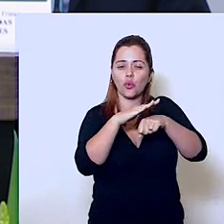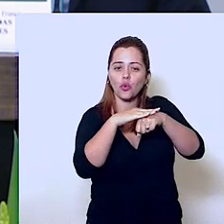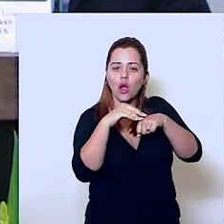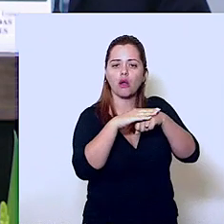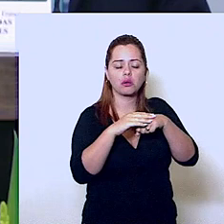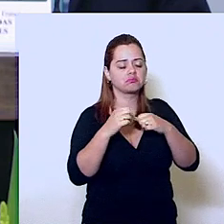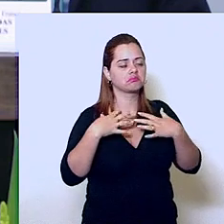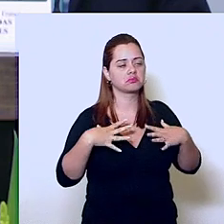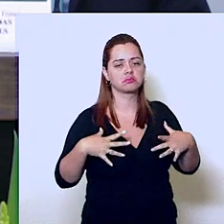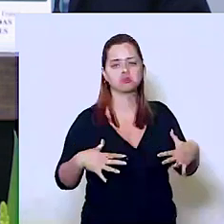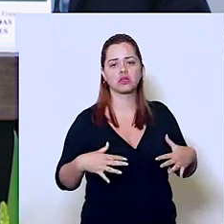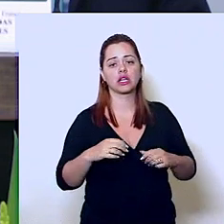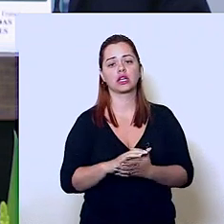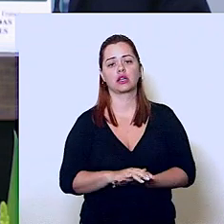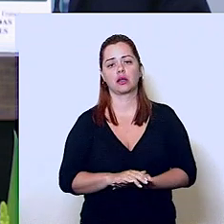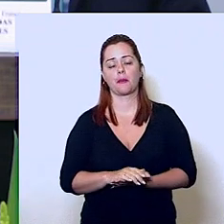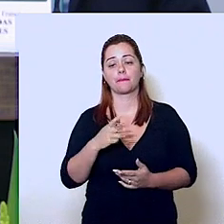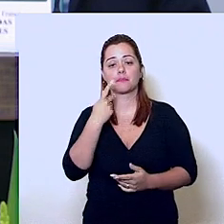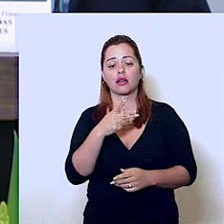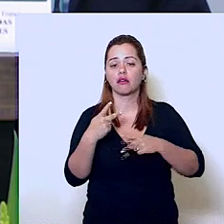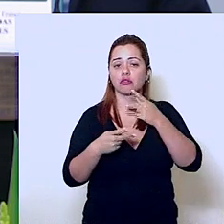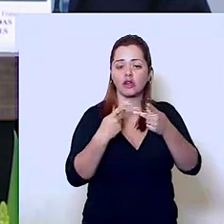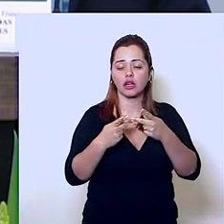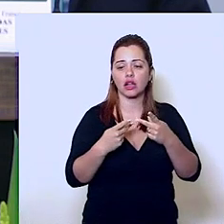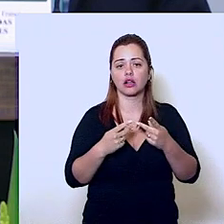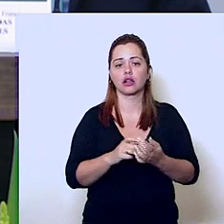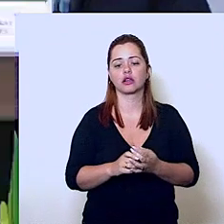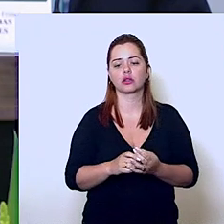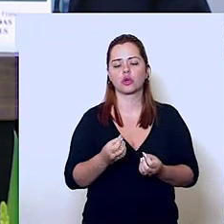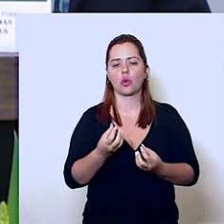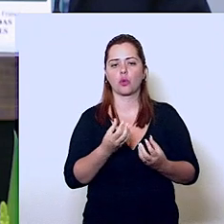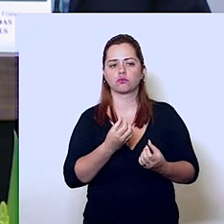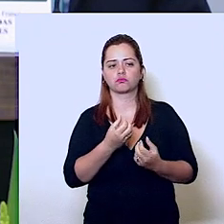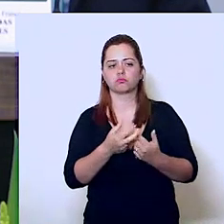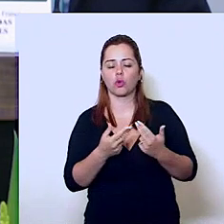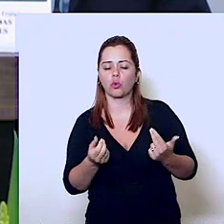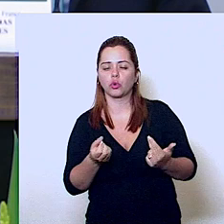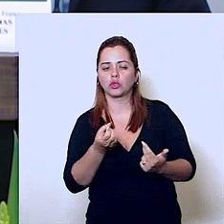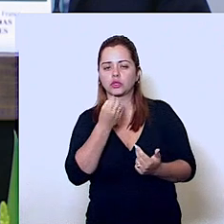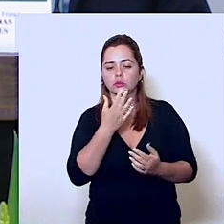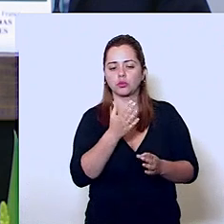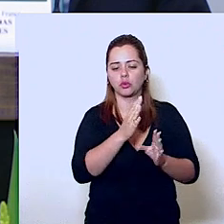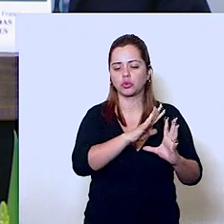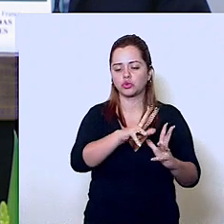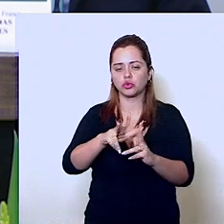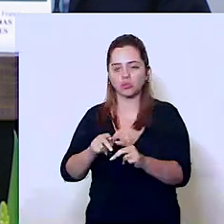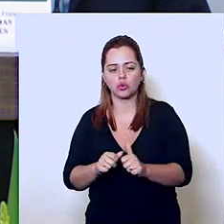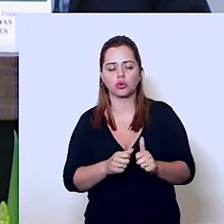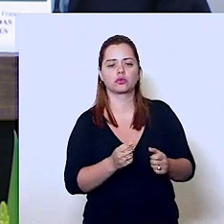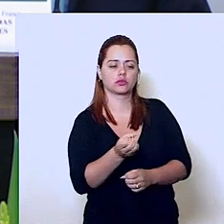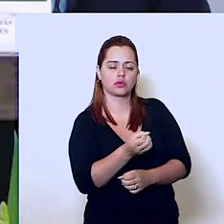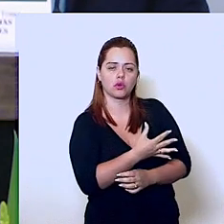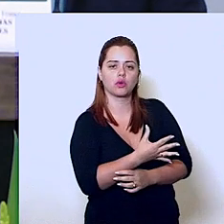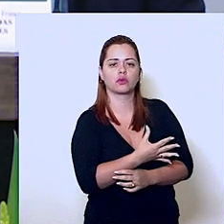um diálogo, né, enriquecedor de ambas as partes, né, que atualizava, que dava, portanto, toda essa